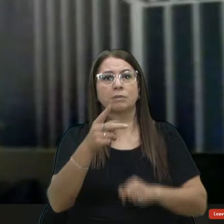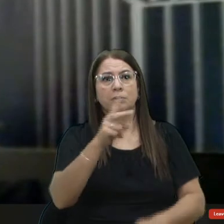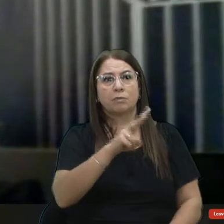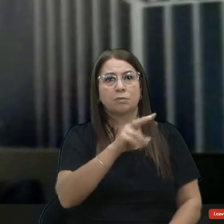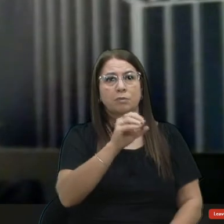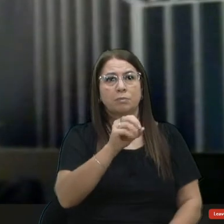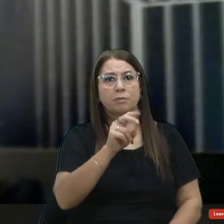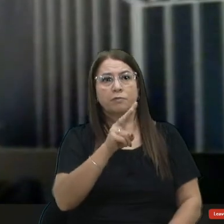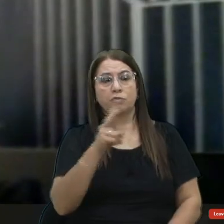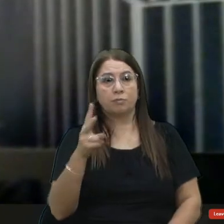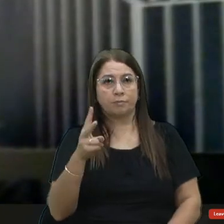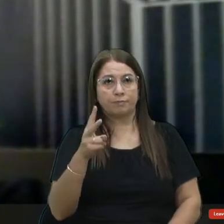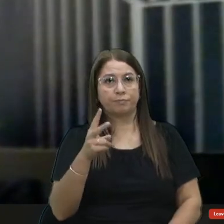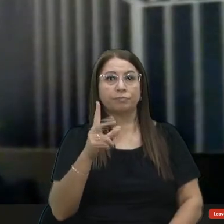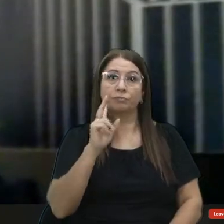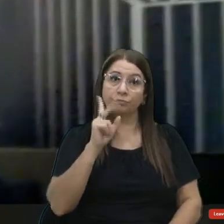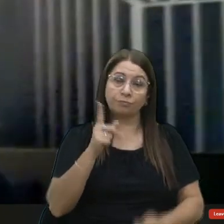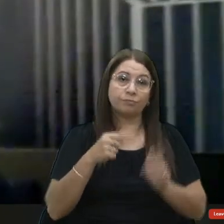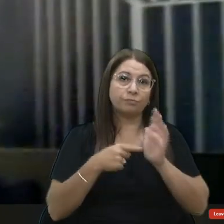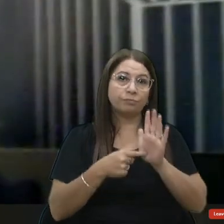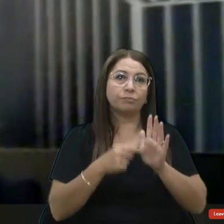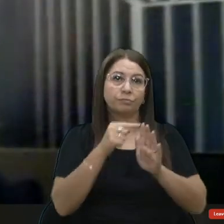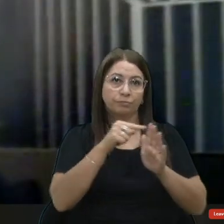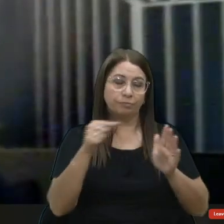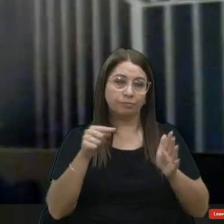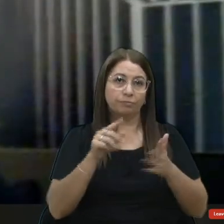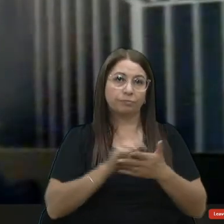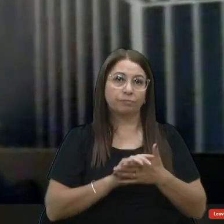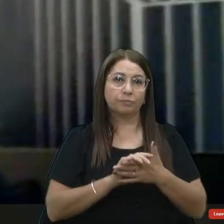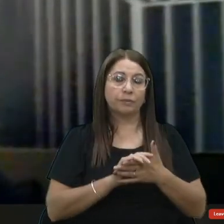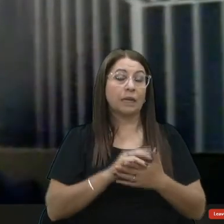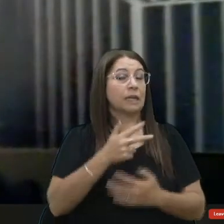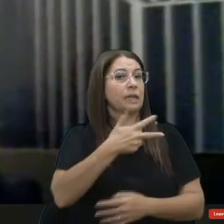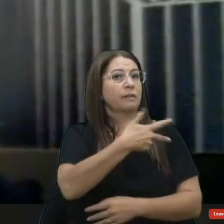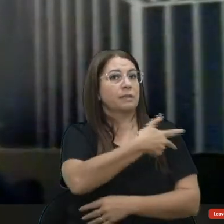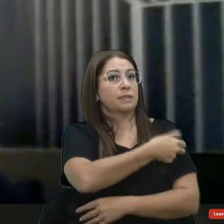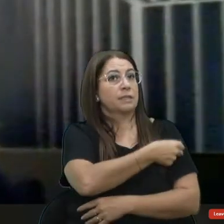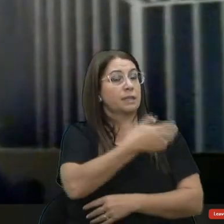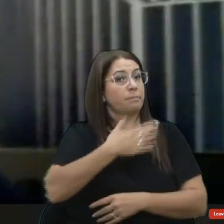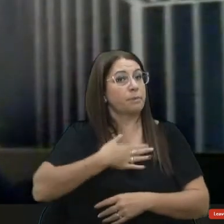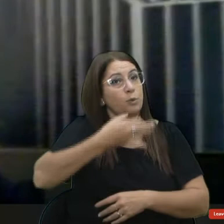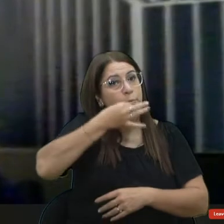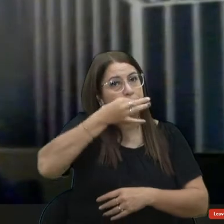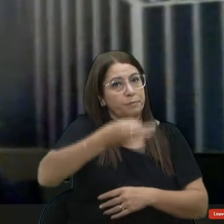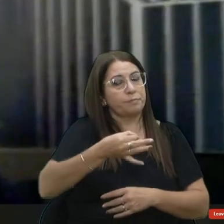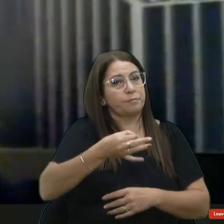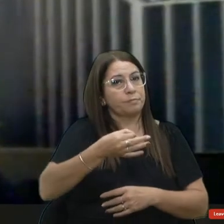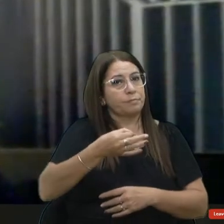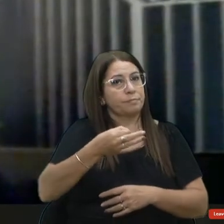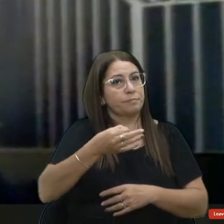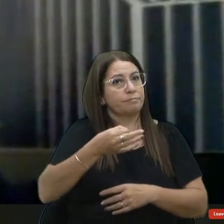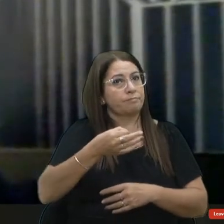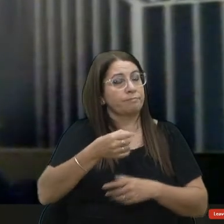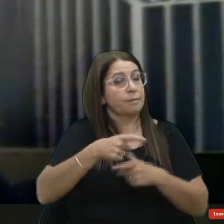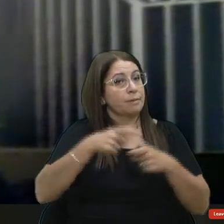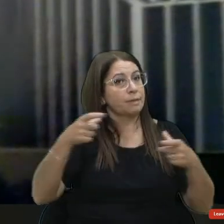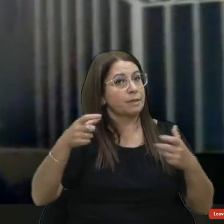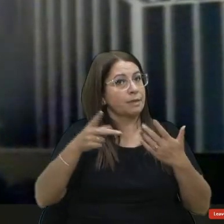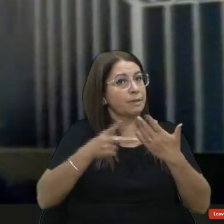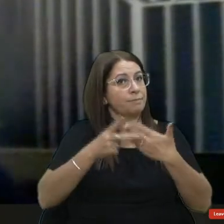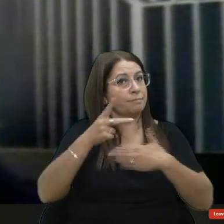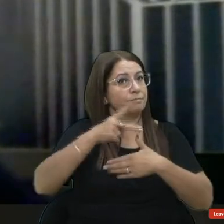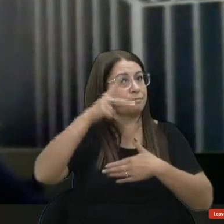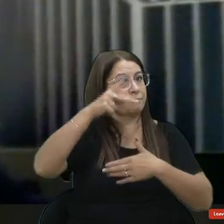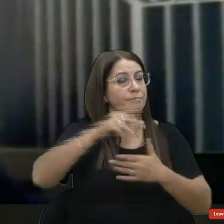2022. Então, eu só quis fazer essa pontuação de que a vacina, no meu ponto de vista, é a grande